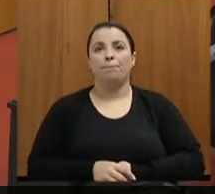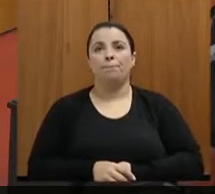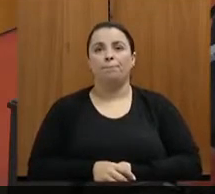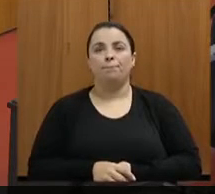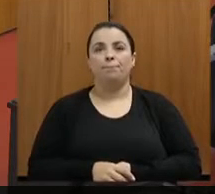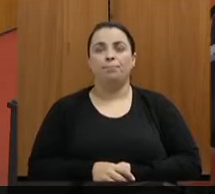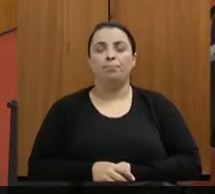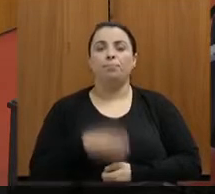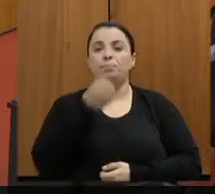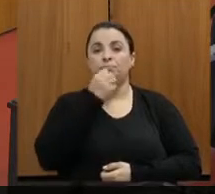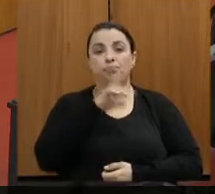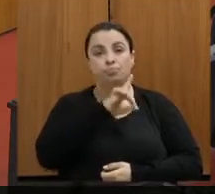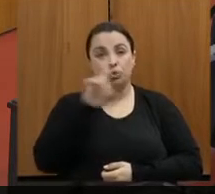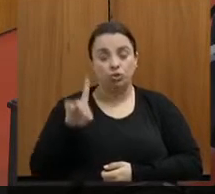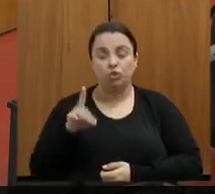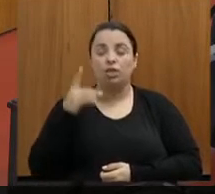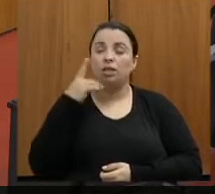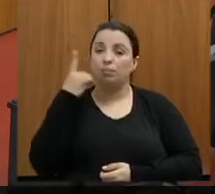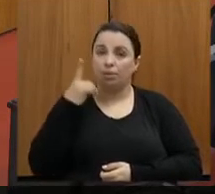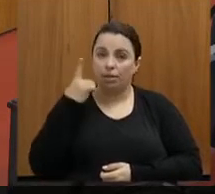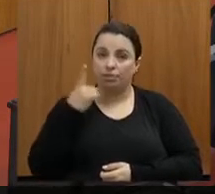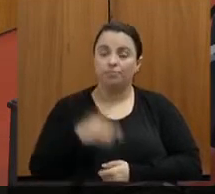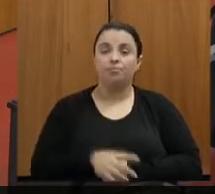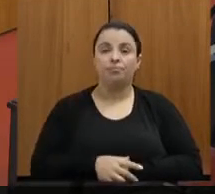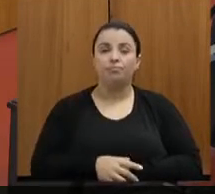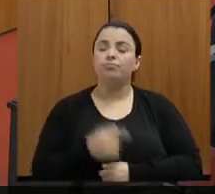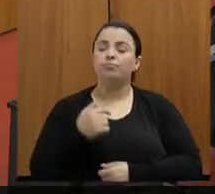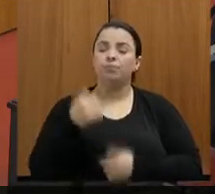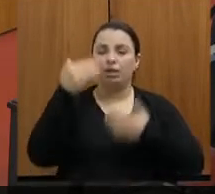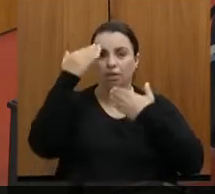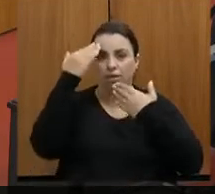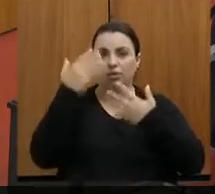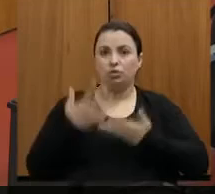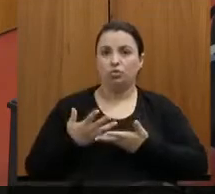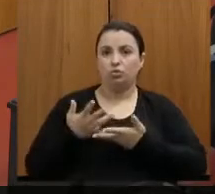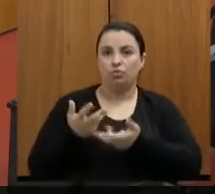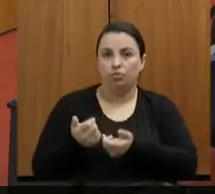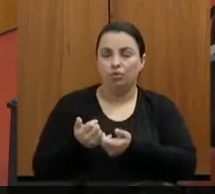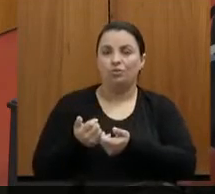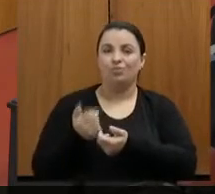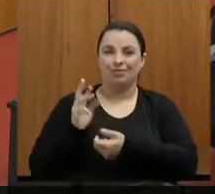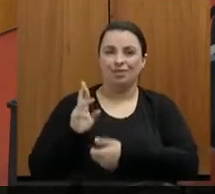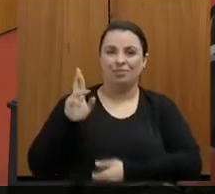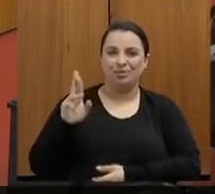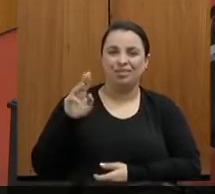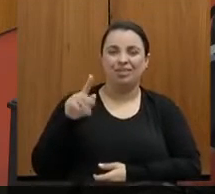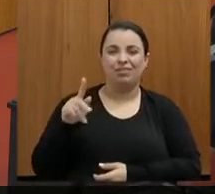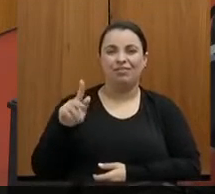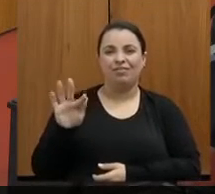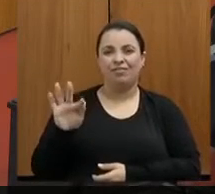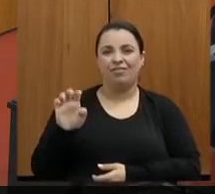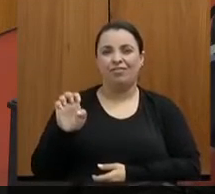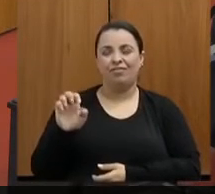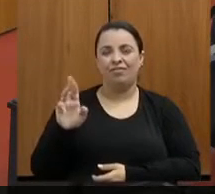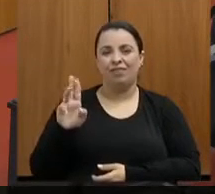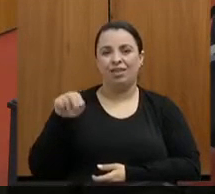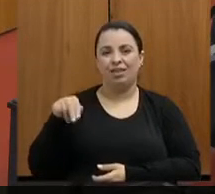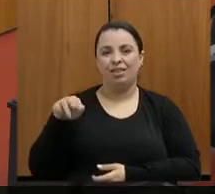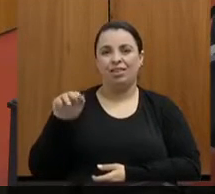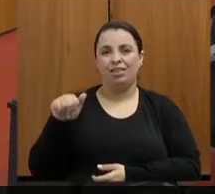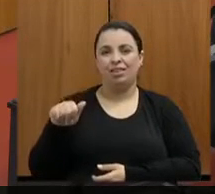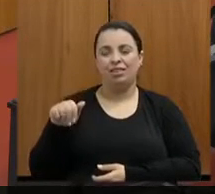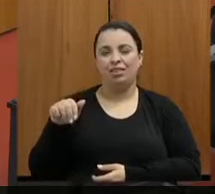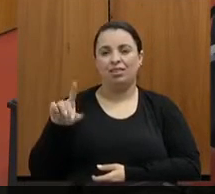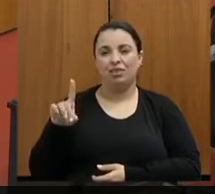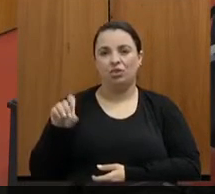Bom dia, deputada. Agradeço o convite, em nome do secretário Fernando Passalho. De fato,